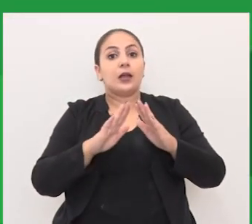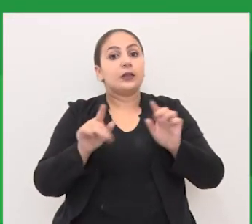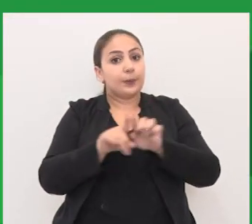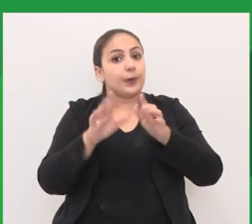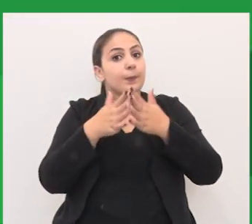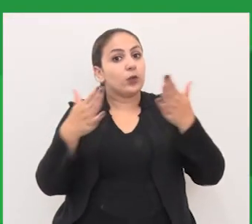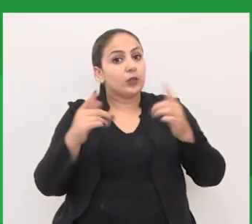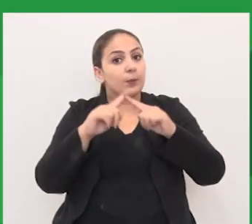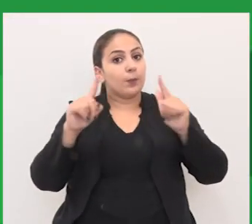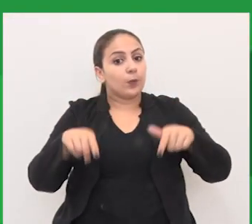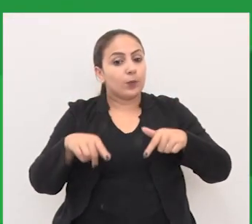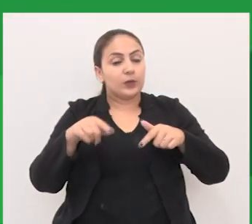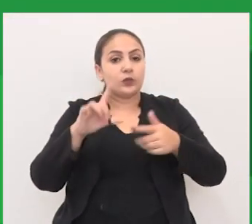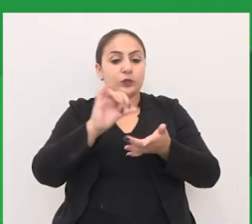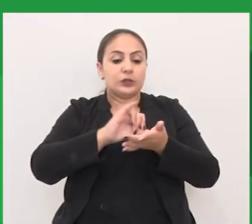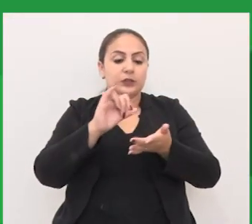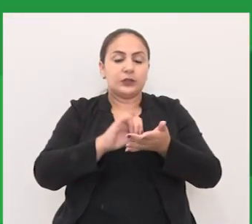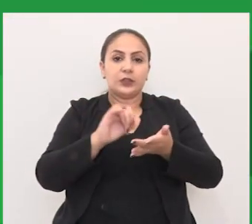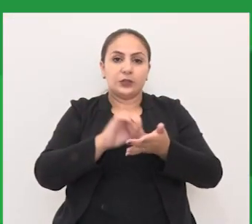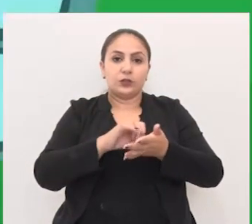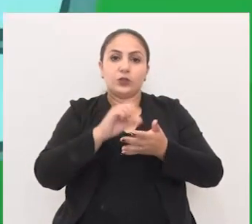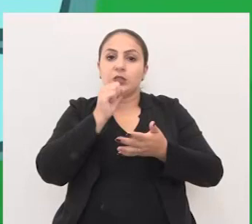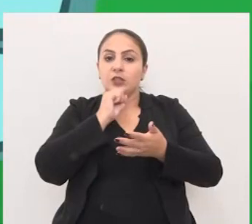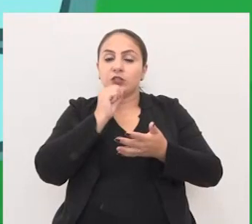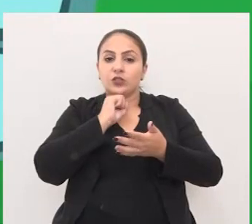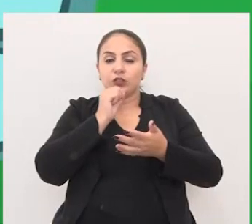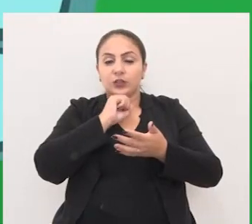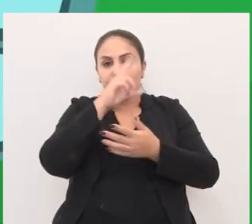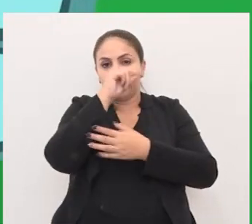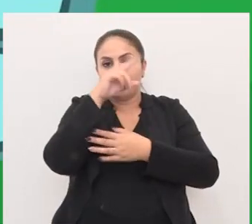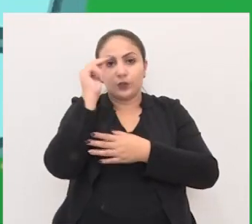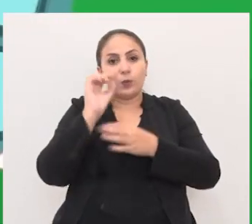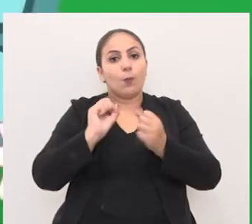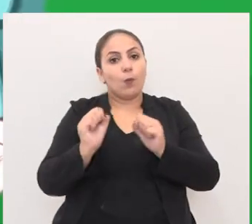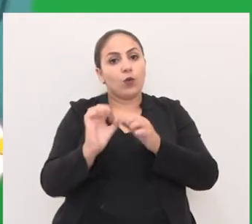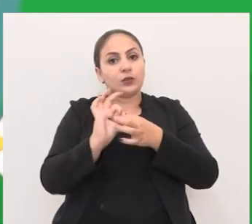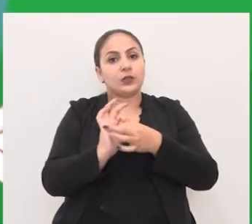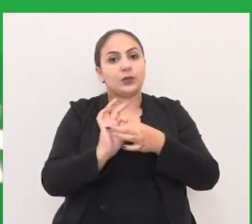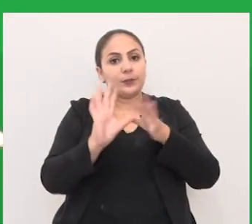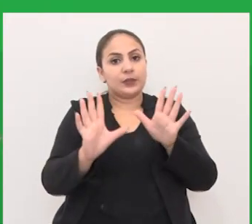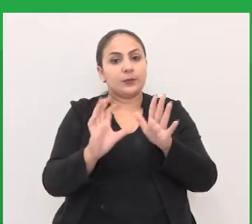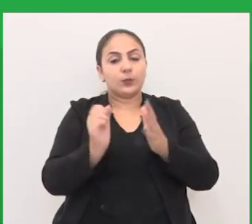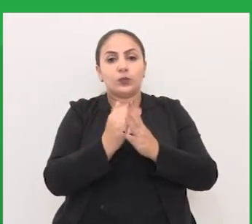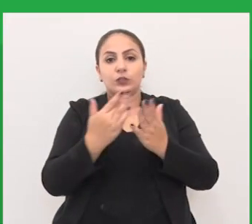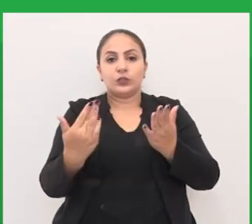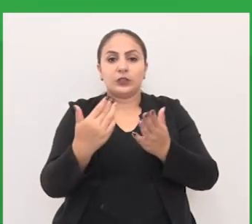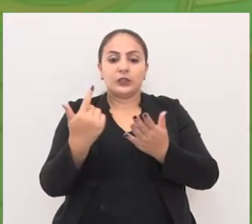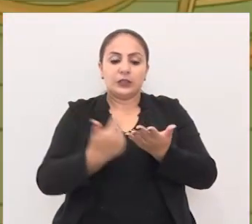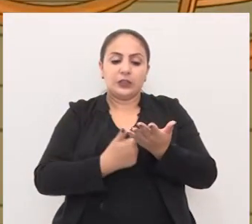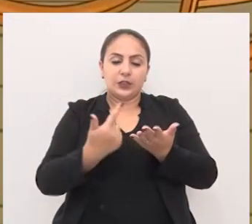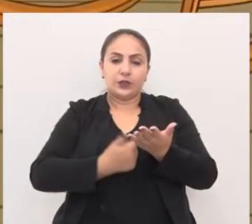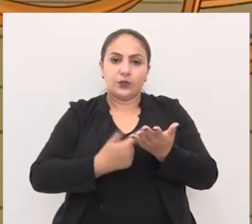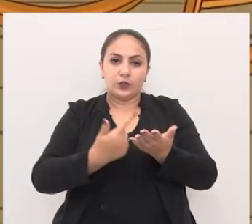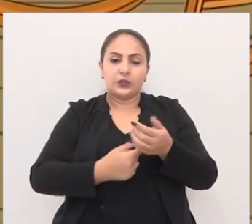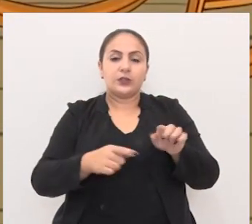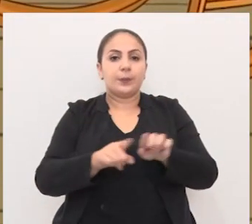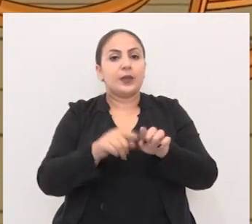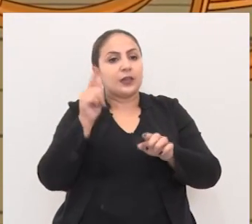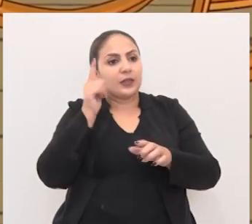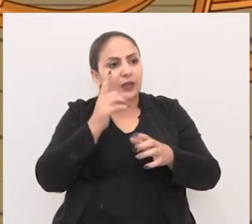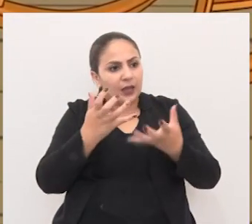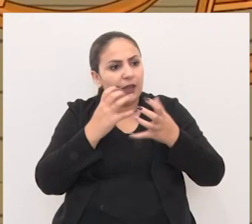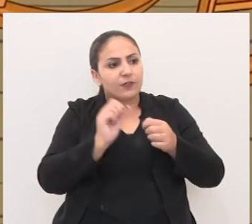pública municipal, que fica no centro, ali junto à antiga prefeitura, possa sim ser disponibilizado uma quantidade de exemplares maior para quem quiser